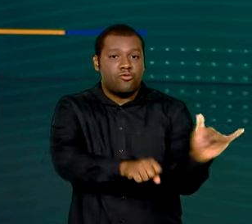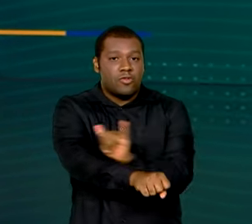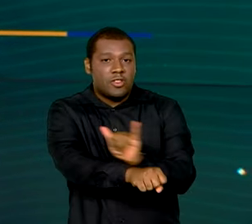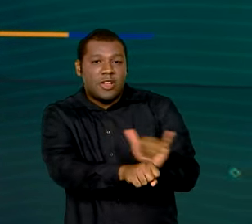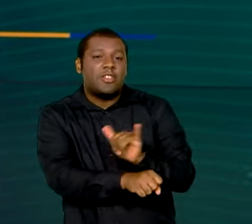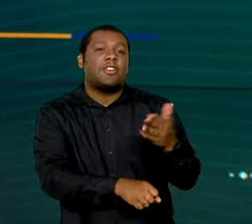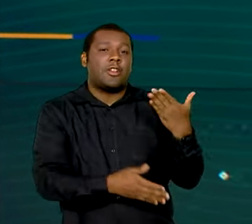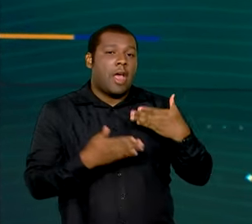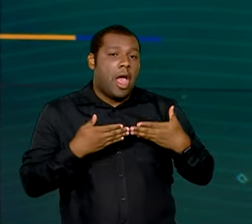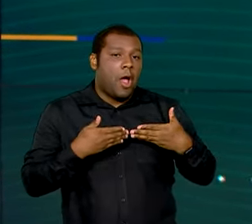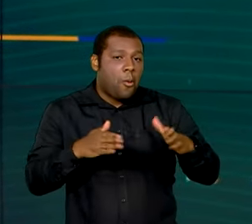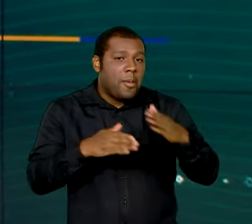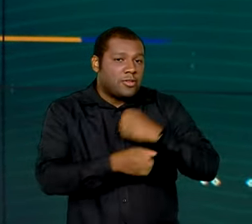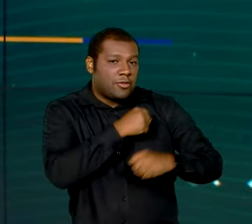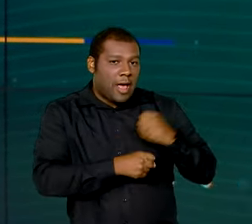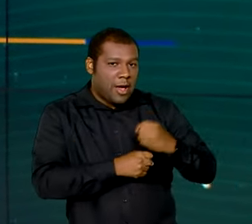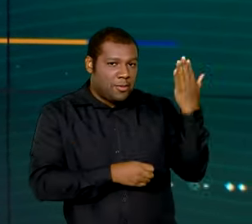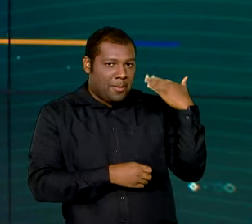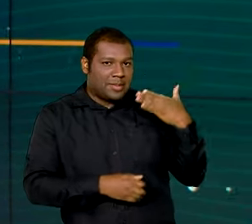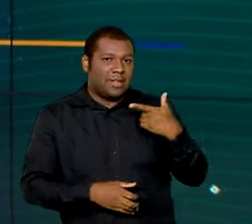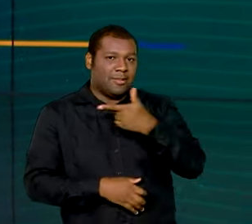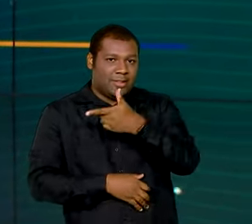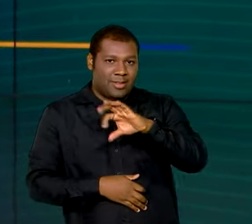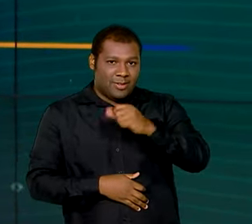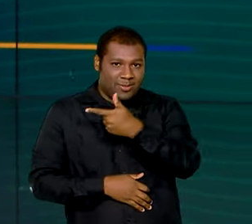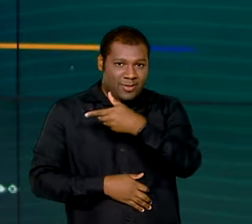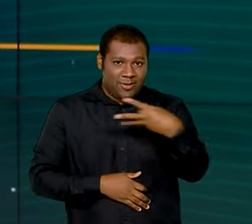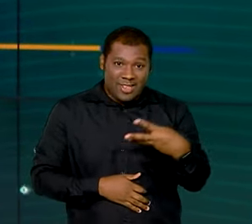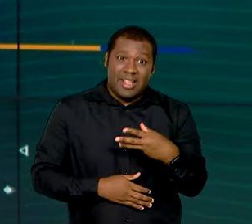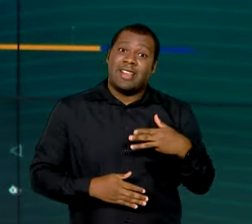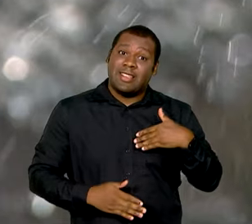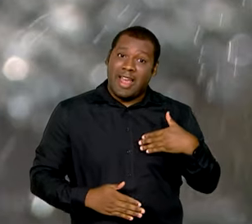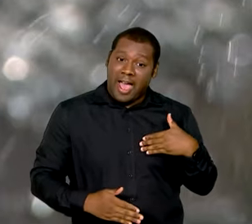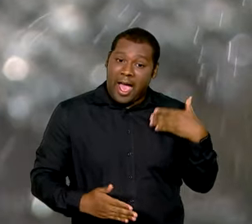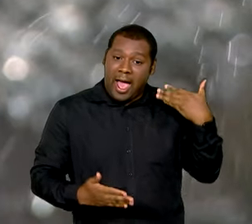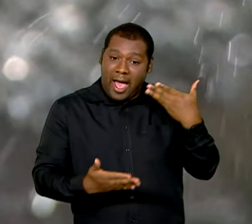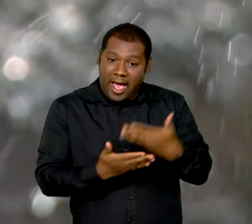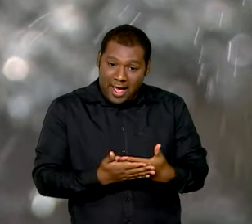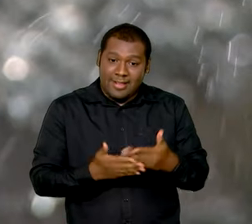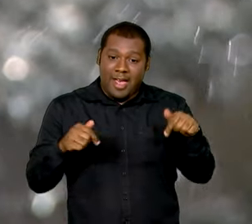desde o ano passado já apresentam resultados positivos.